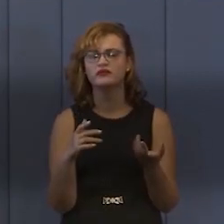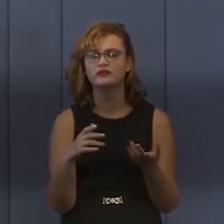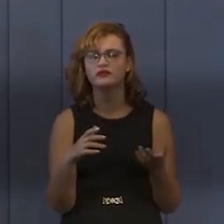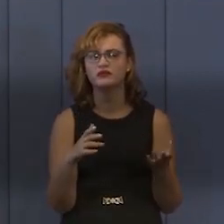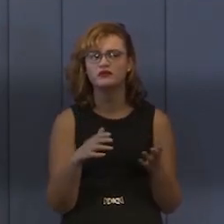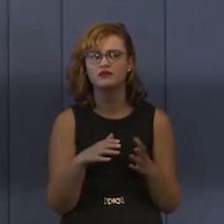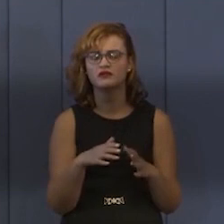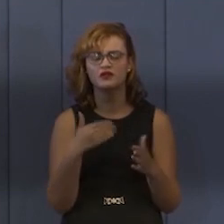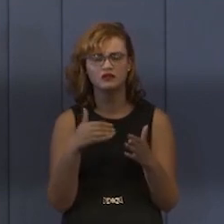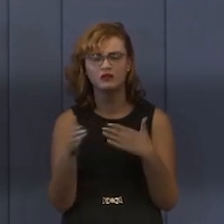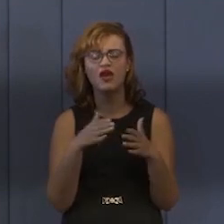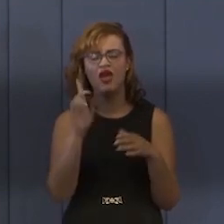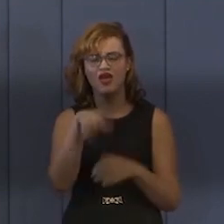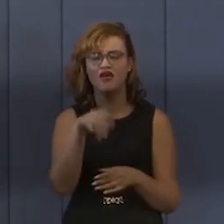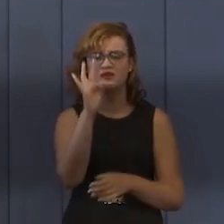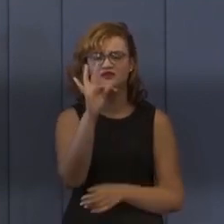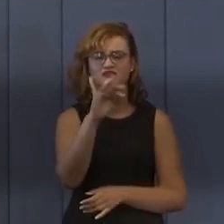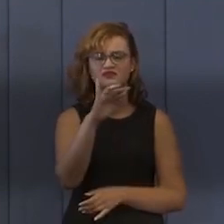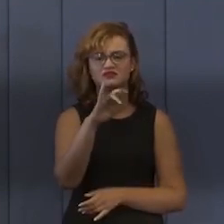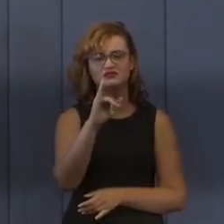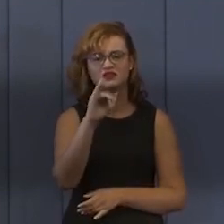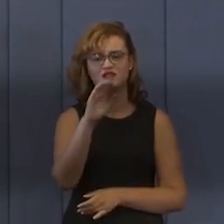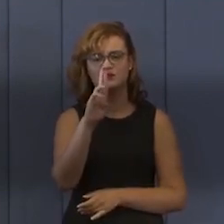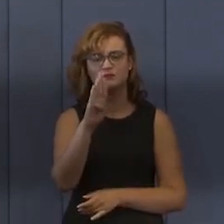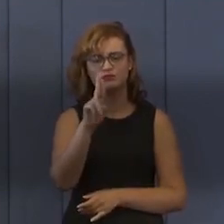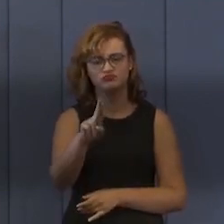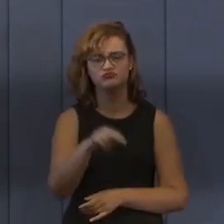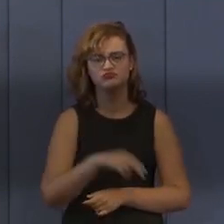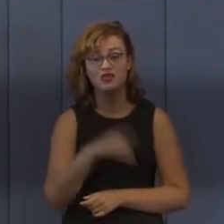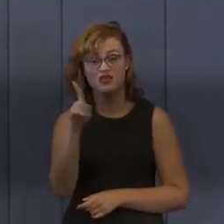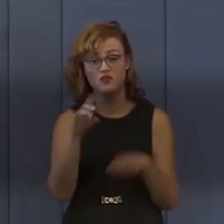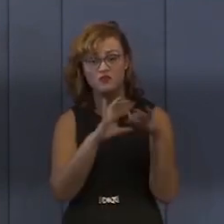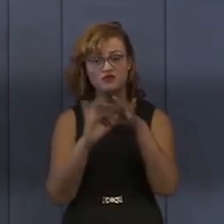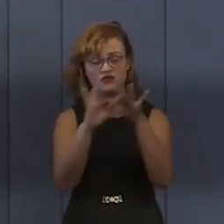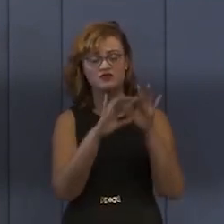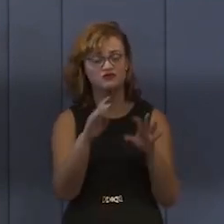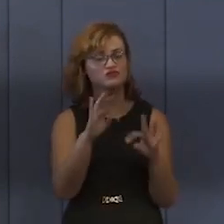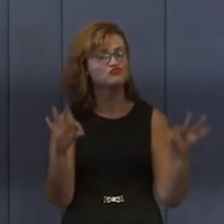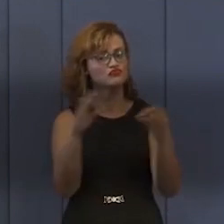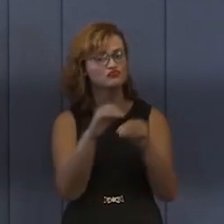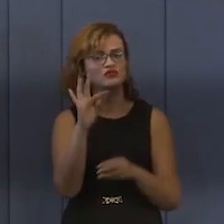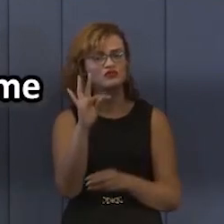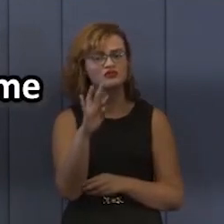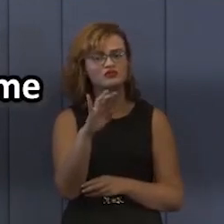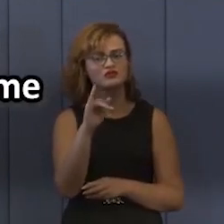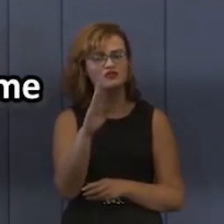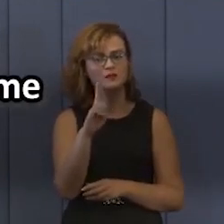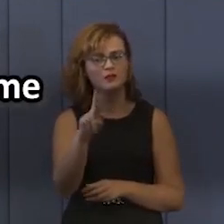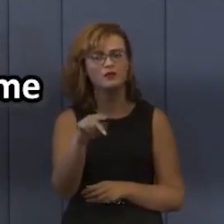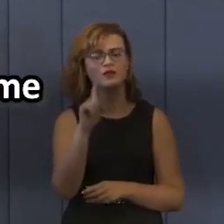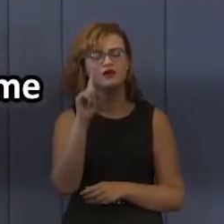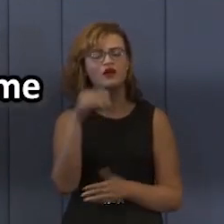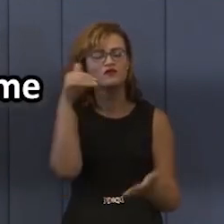uma sinagoga, uma paróquia. Isso é uma tribo, no conceito de Hiram Hazzone. E a